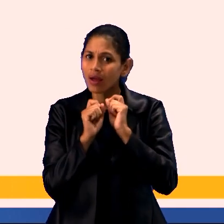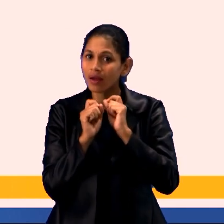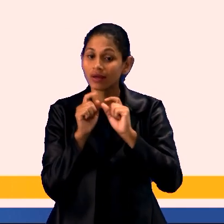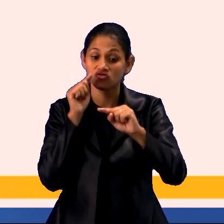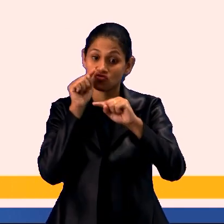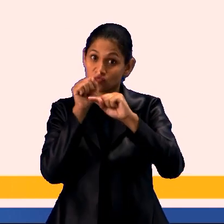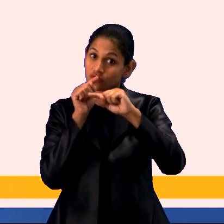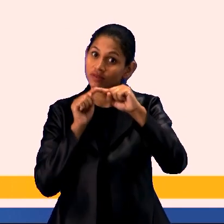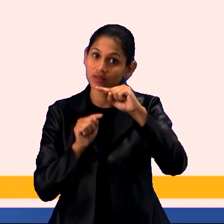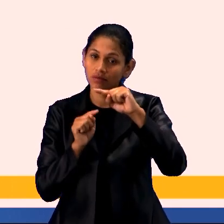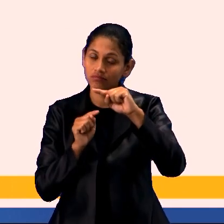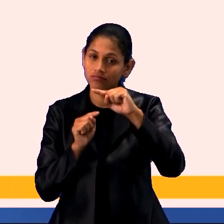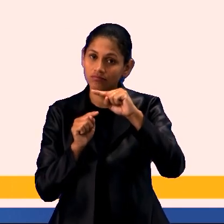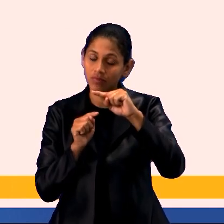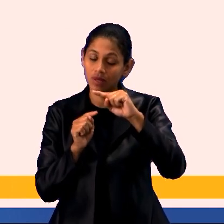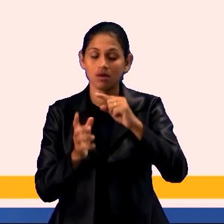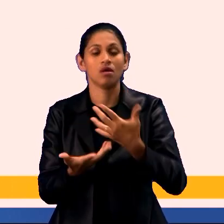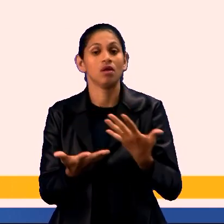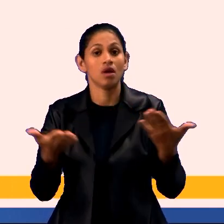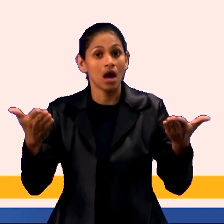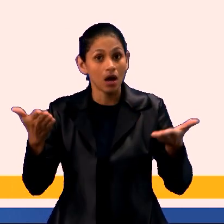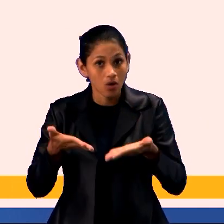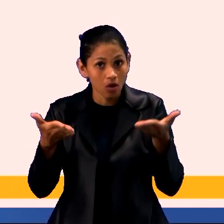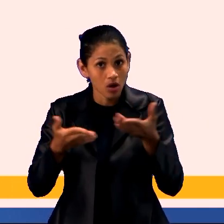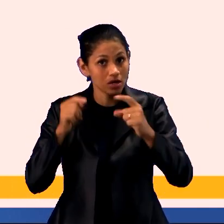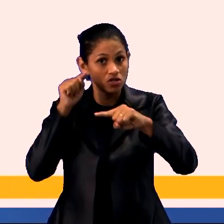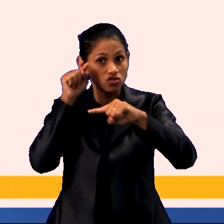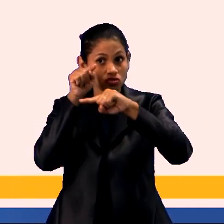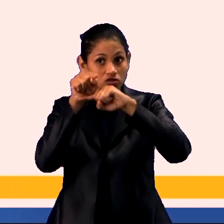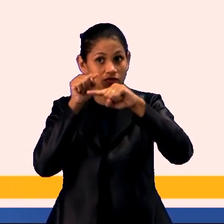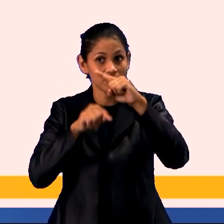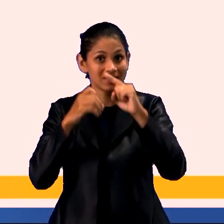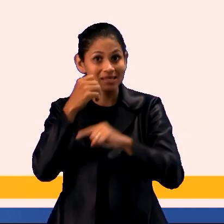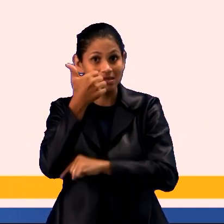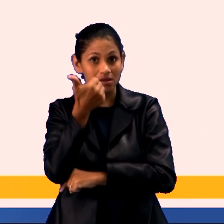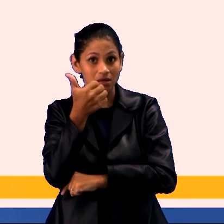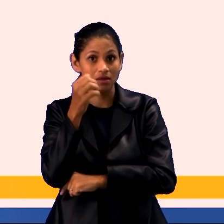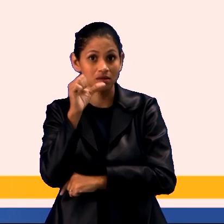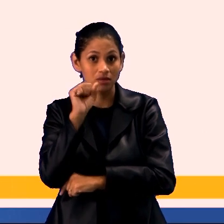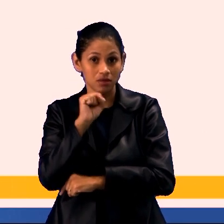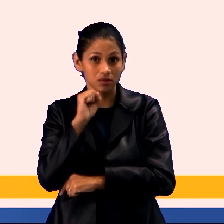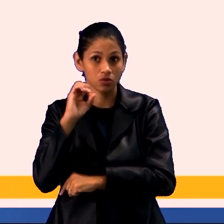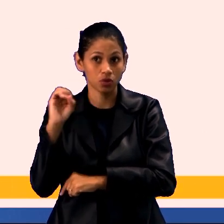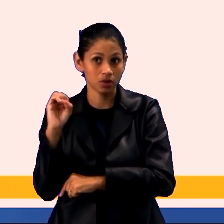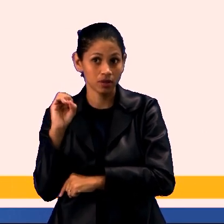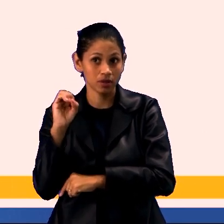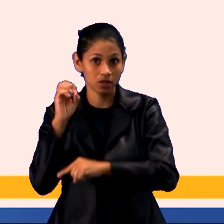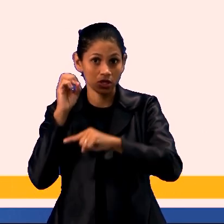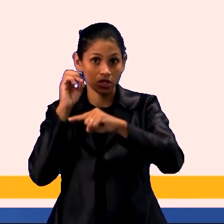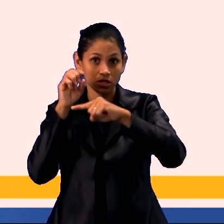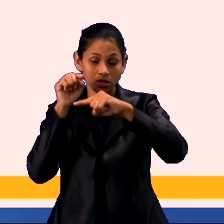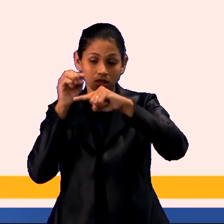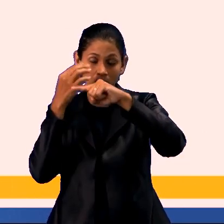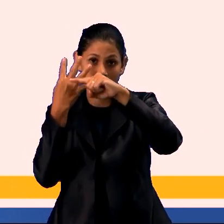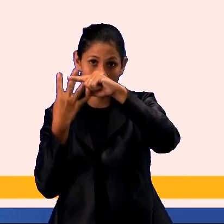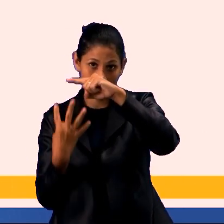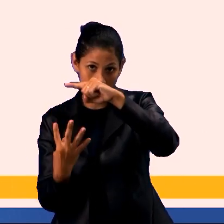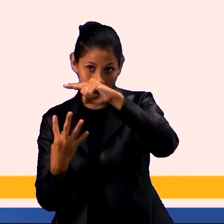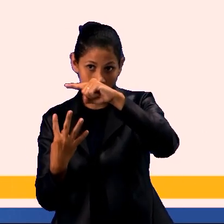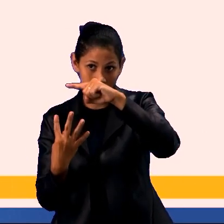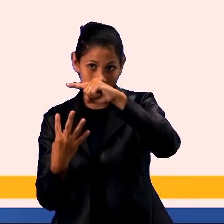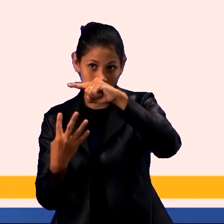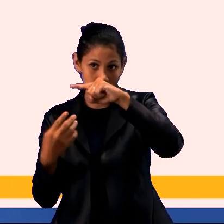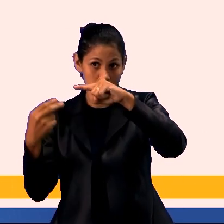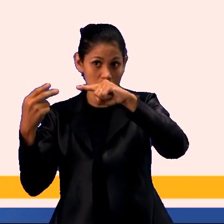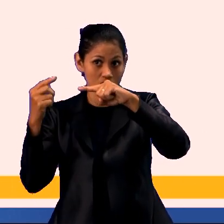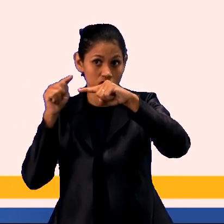esse 180 por 4. E no resultado dessa minha divisão, eu tenho exatamente 45. O